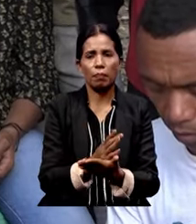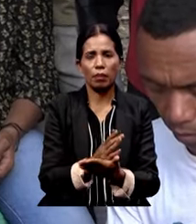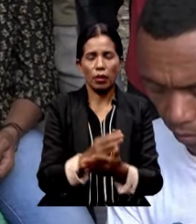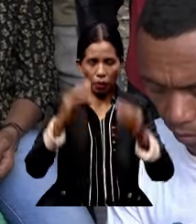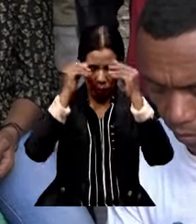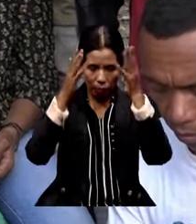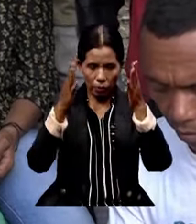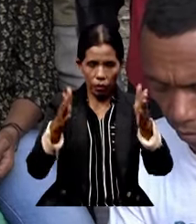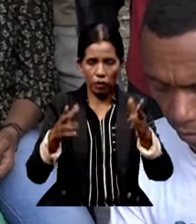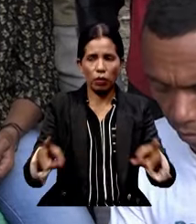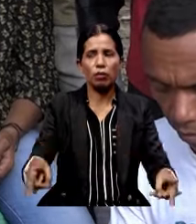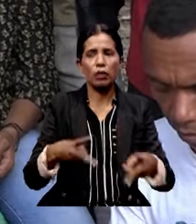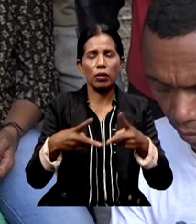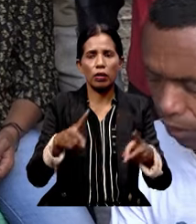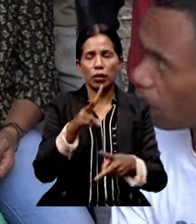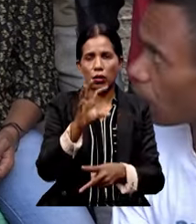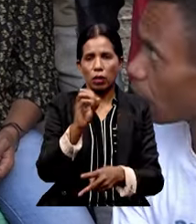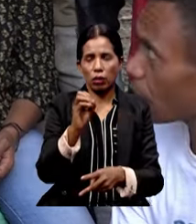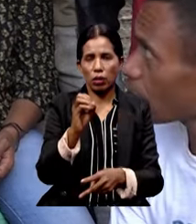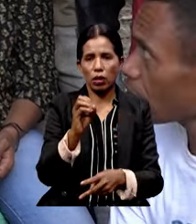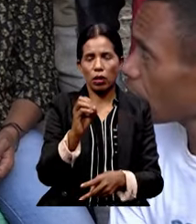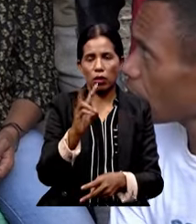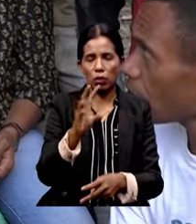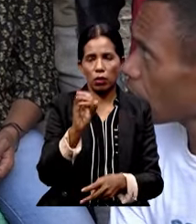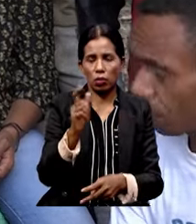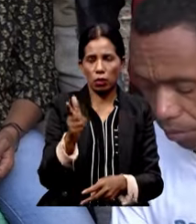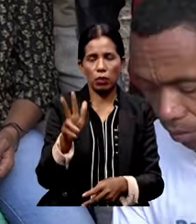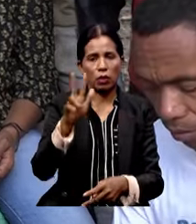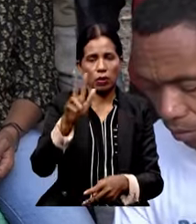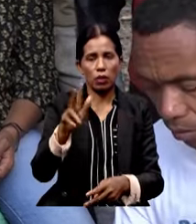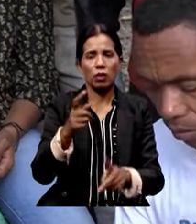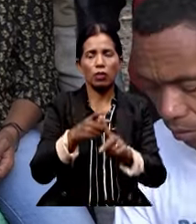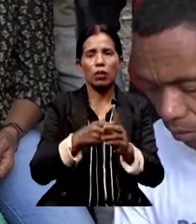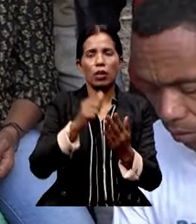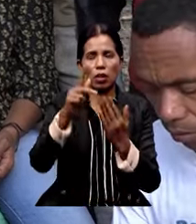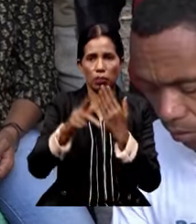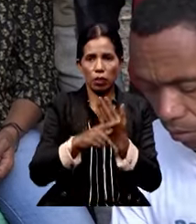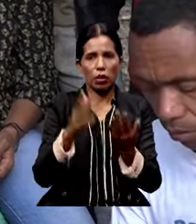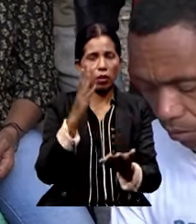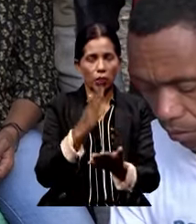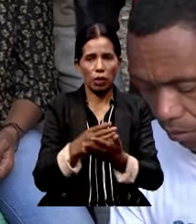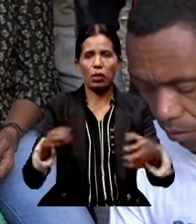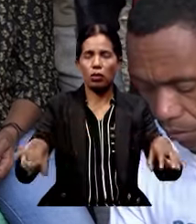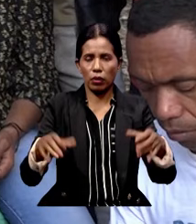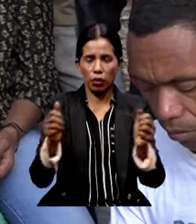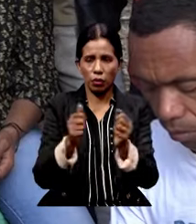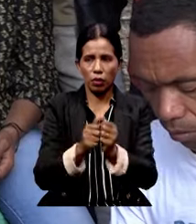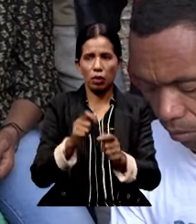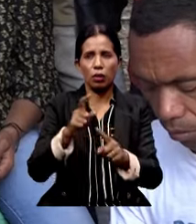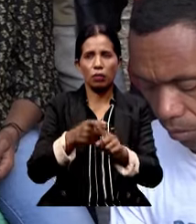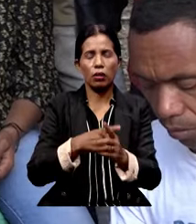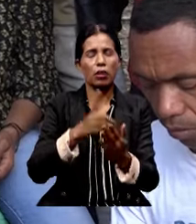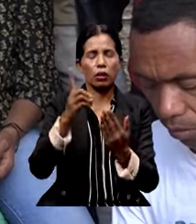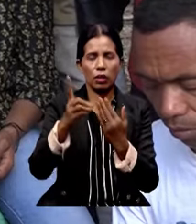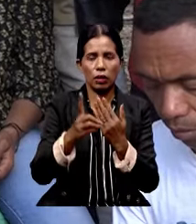professor voluntário ia 2023 né e abril vale tem que apara contrato ia dezembro 31 de